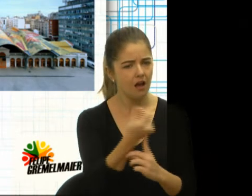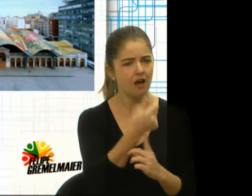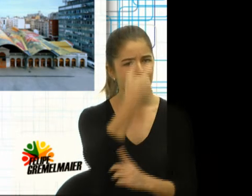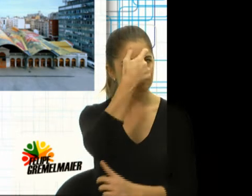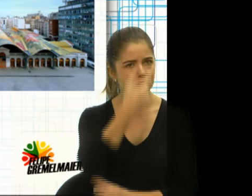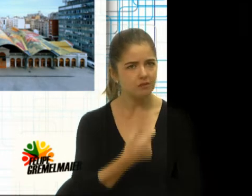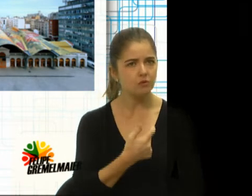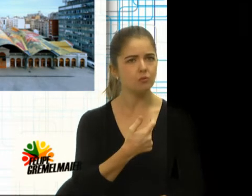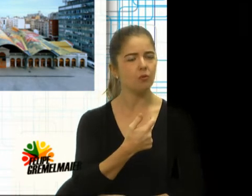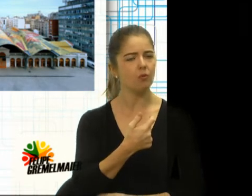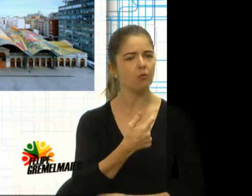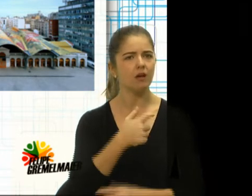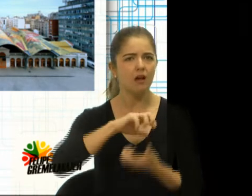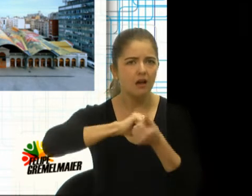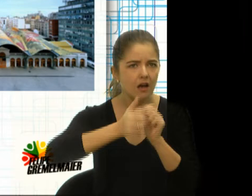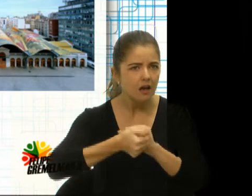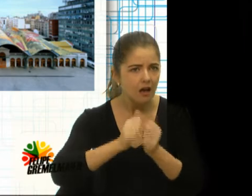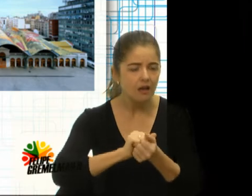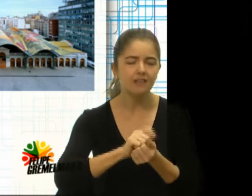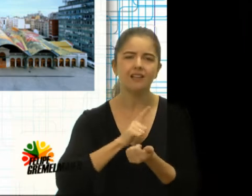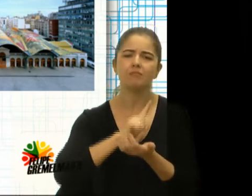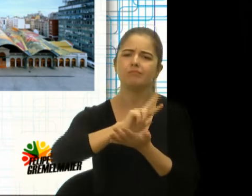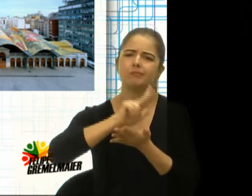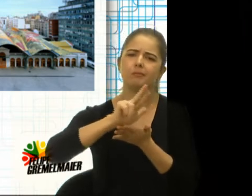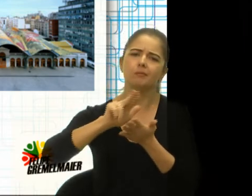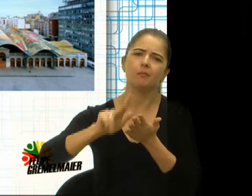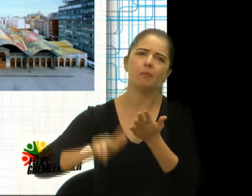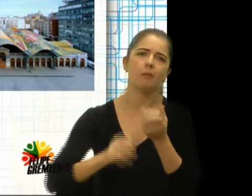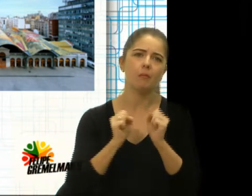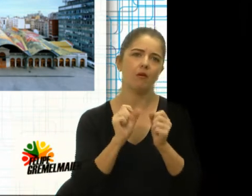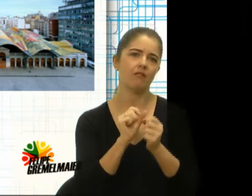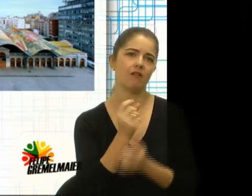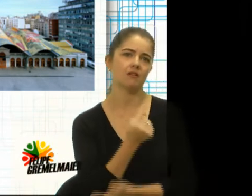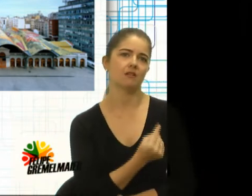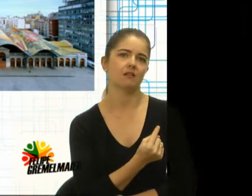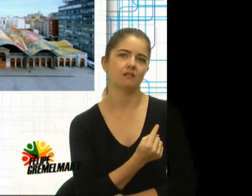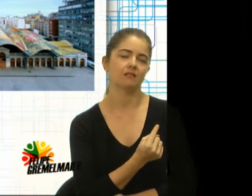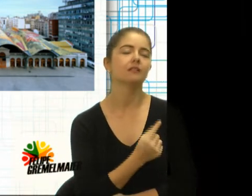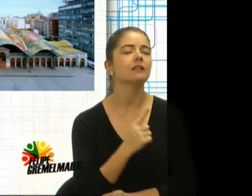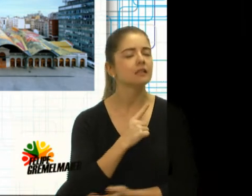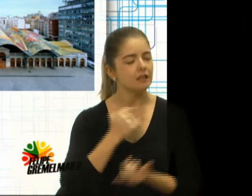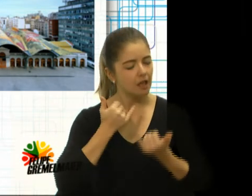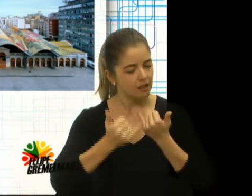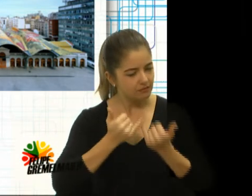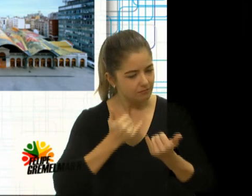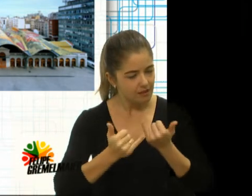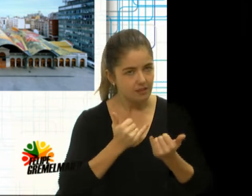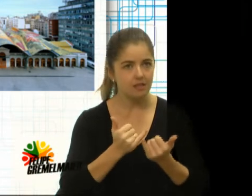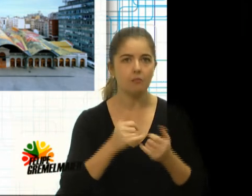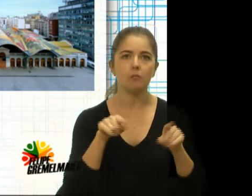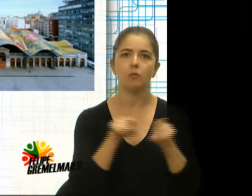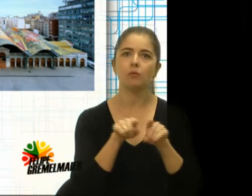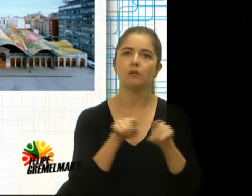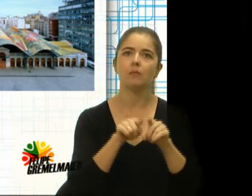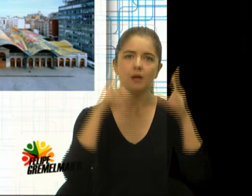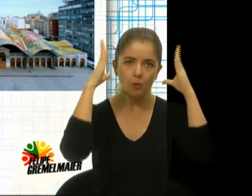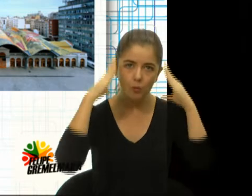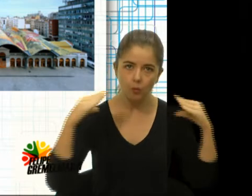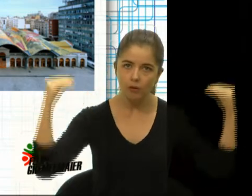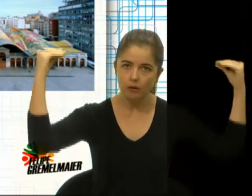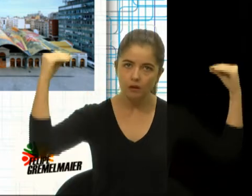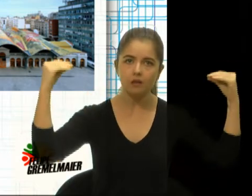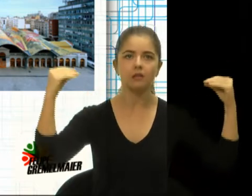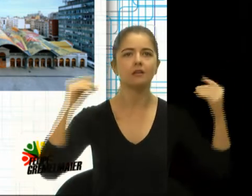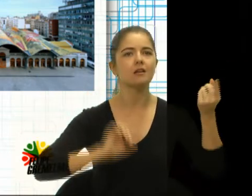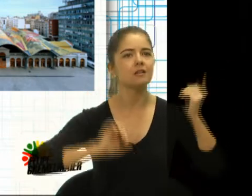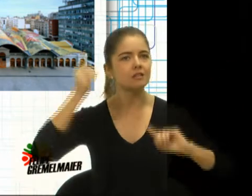artesanato. Então, é muita coisa que pode ser feita. Muita coisa. Aqui tem exemplos do mundo também, ó, na Holanda, no Chile,